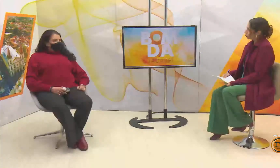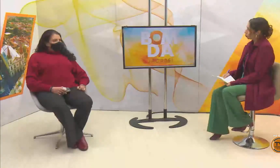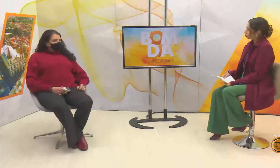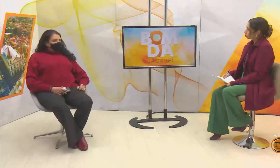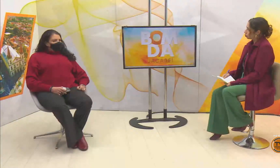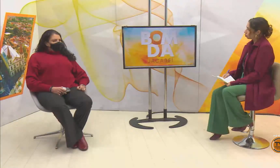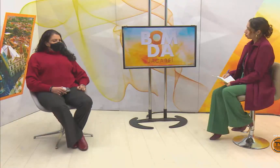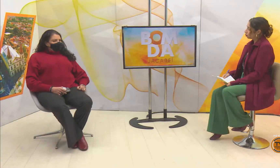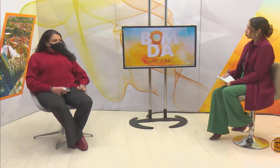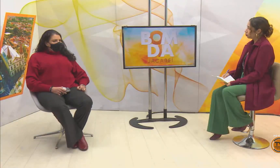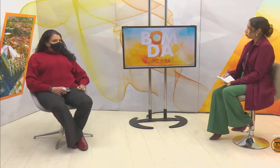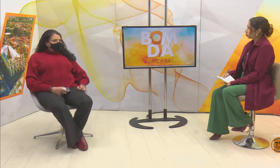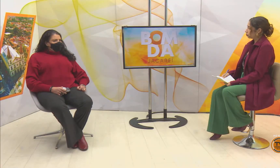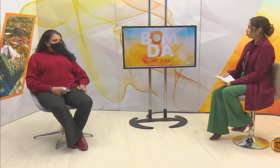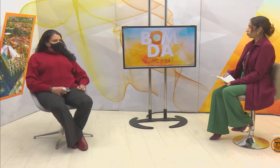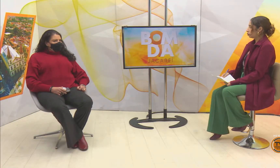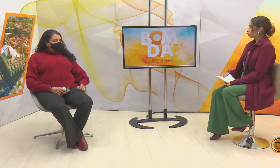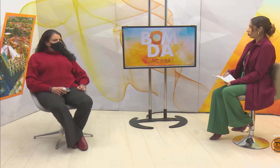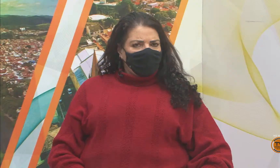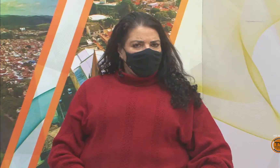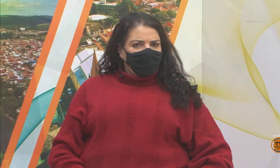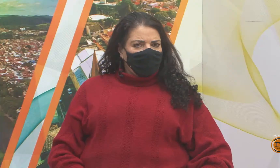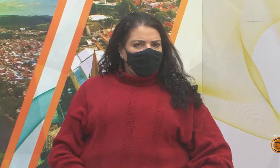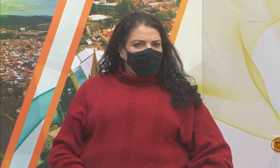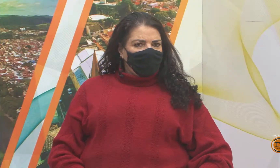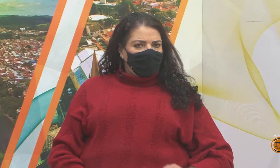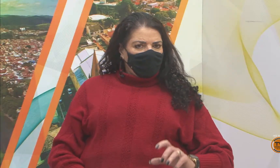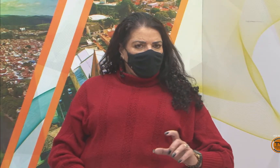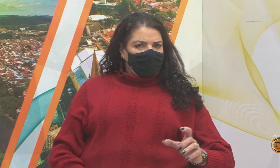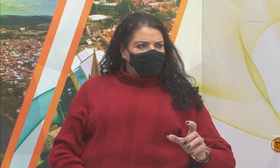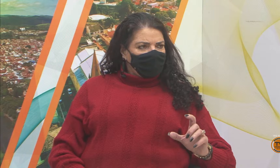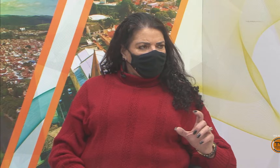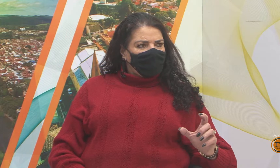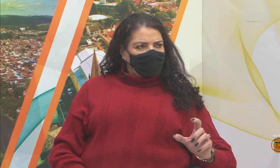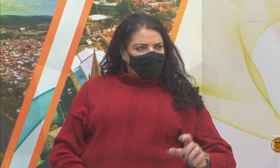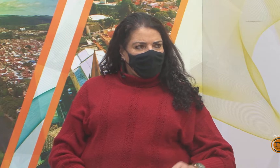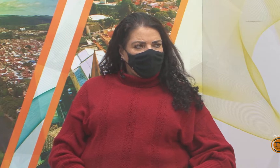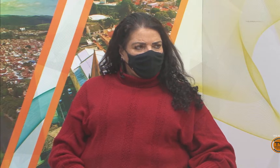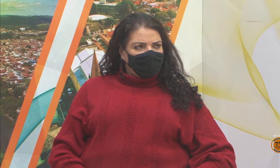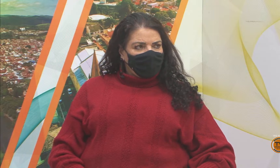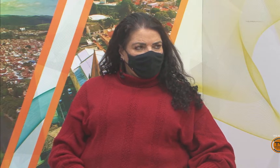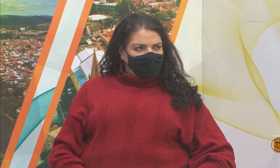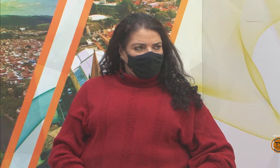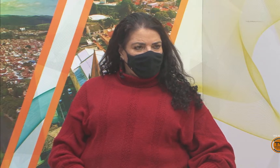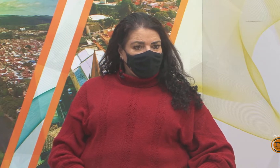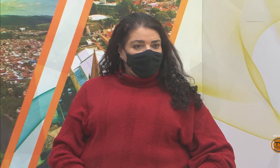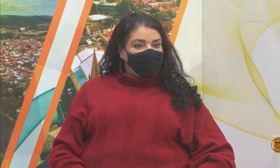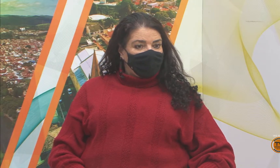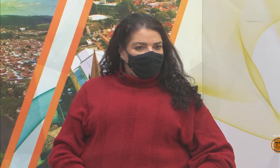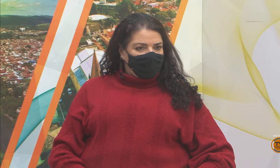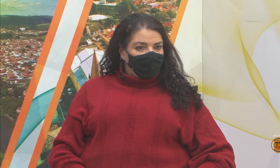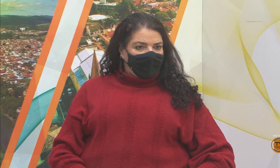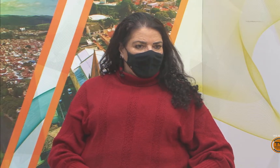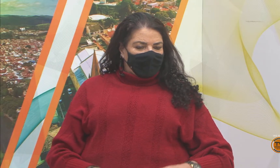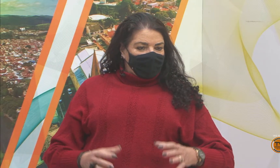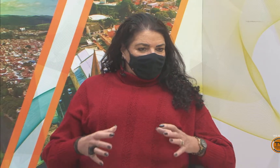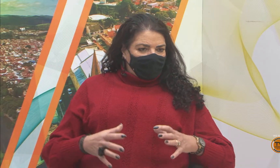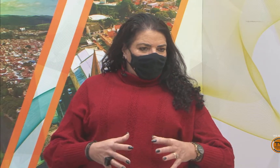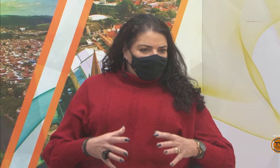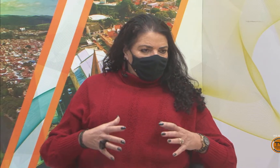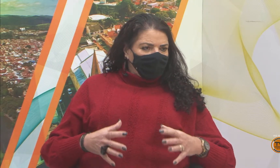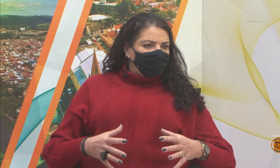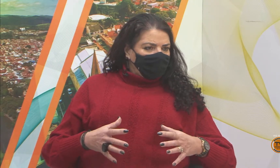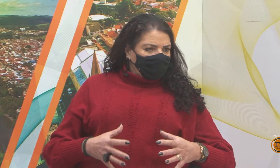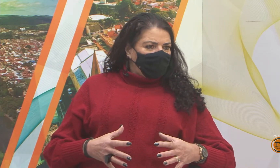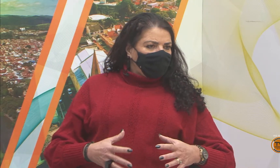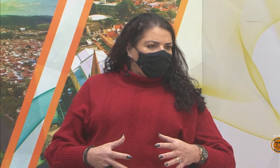pública? Esse mandato, diferente de muitos outros, ele tem uma proximidade muito grande dos secretários, né? Mas claro que cada